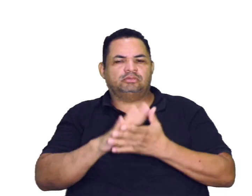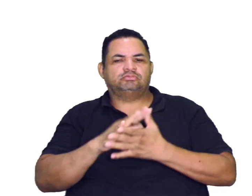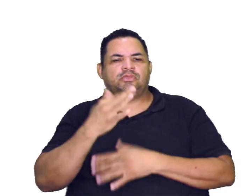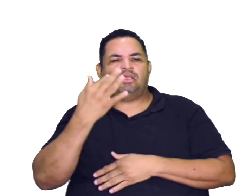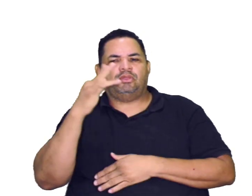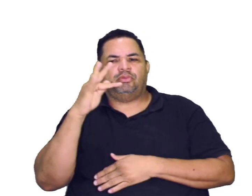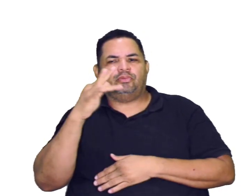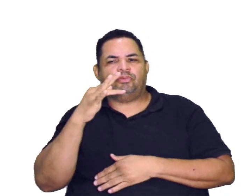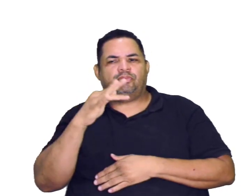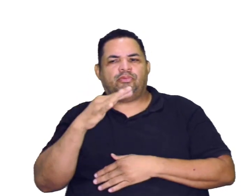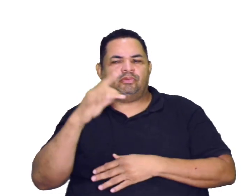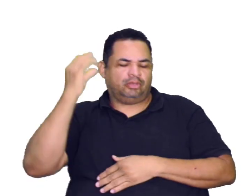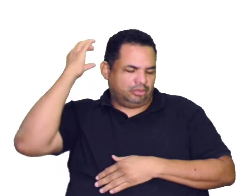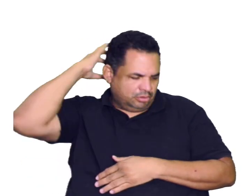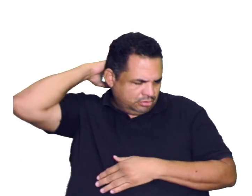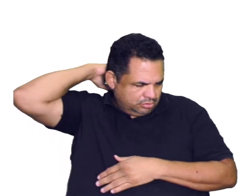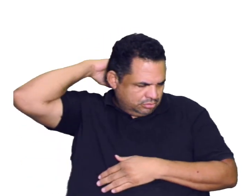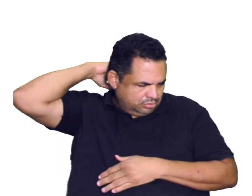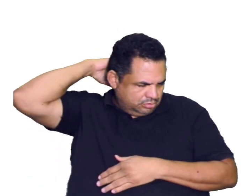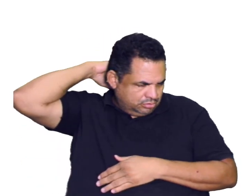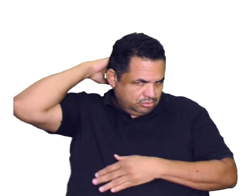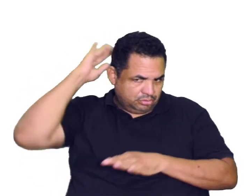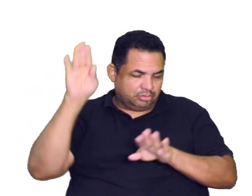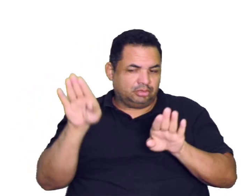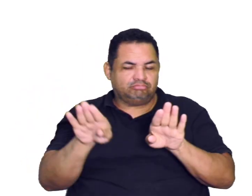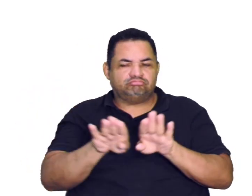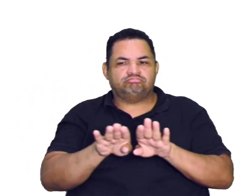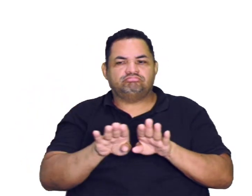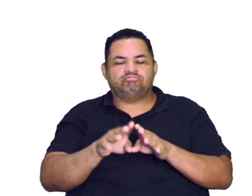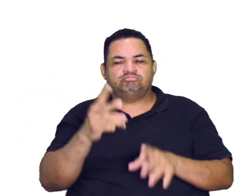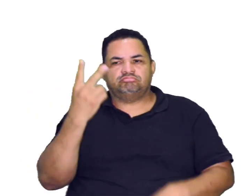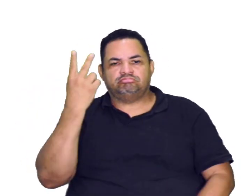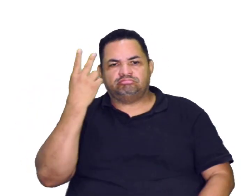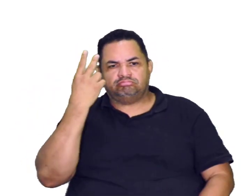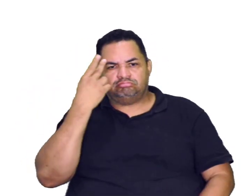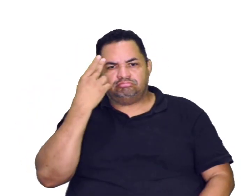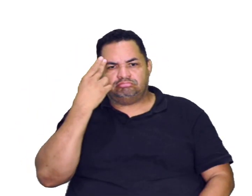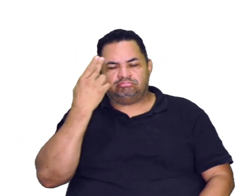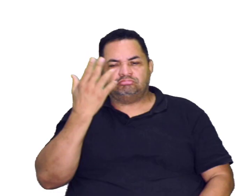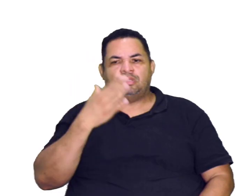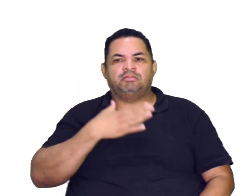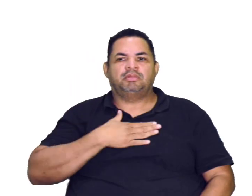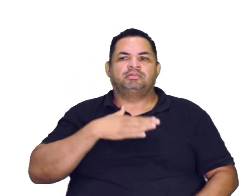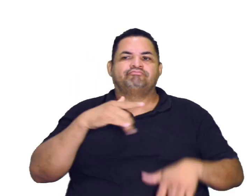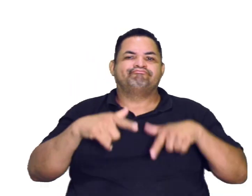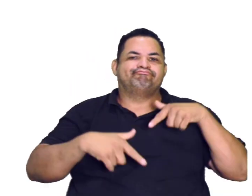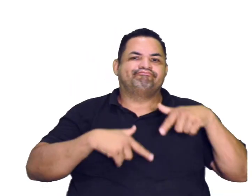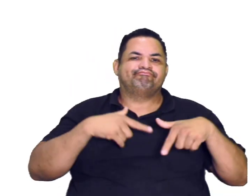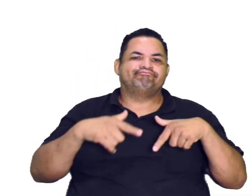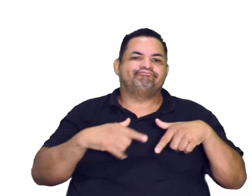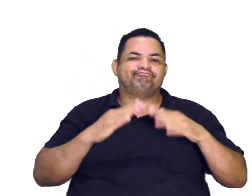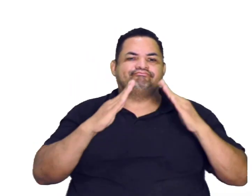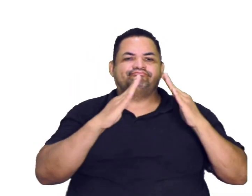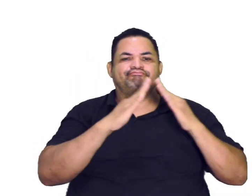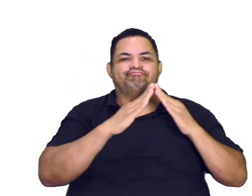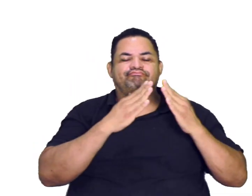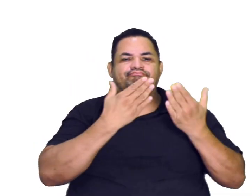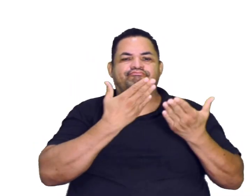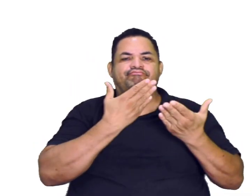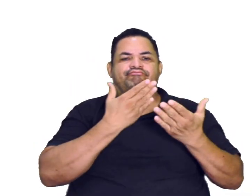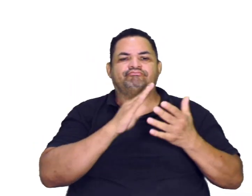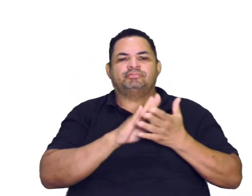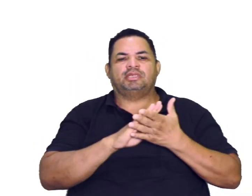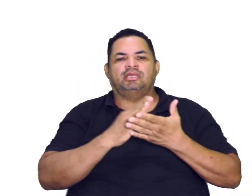lombares, essas dores cervicais, que naturalmente no dia a dia, se no meu trabalho, em casa, nas